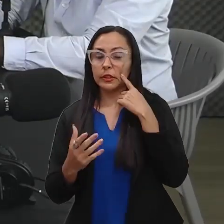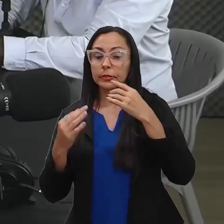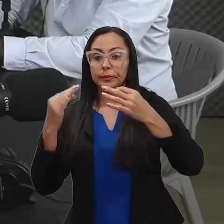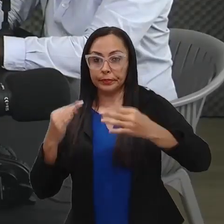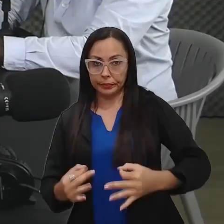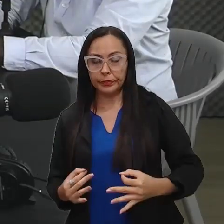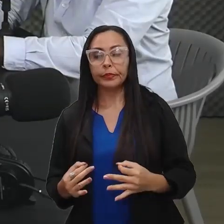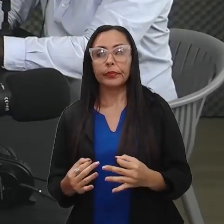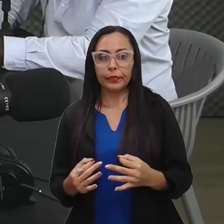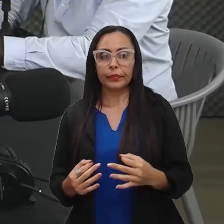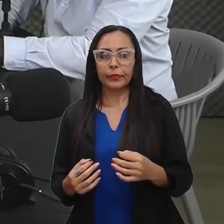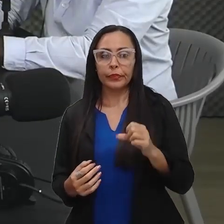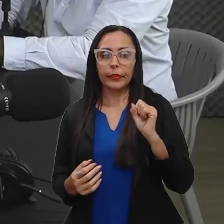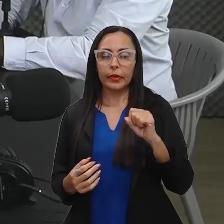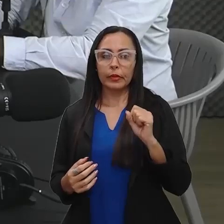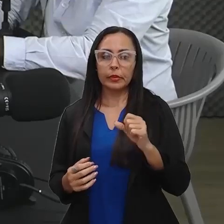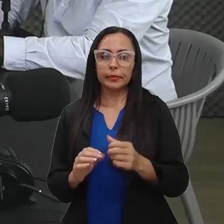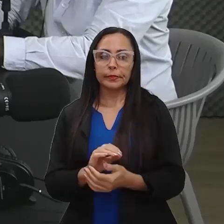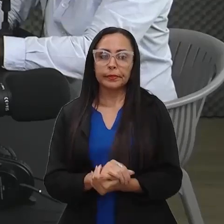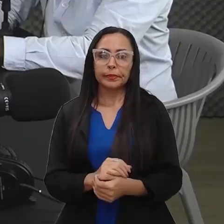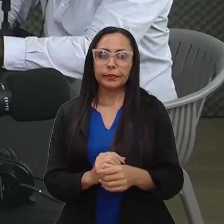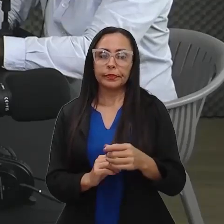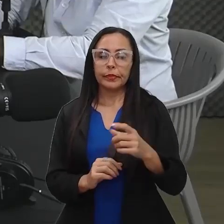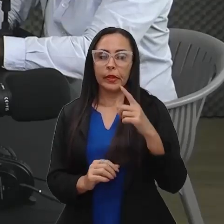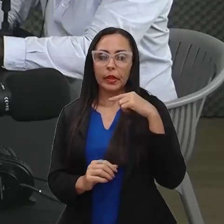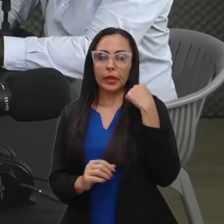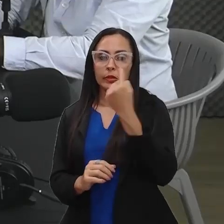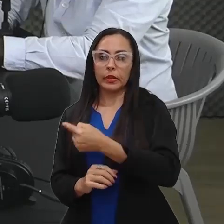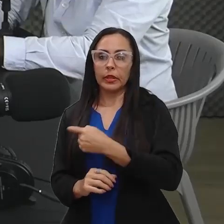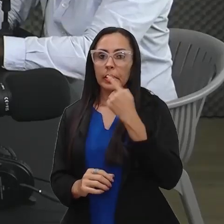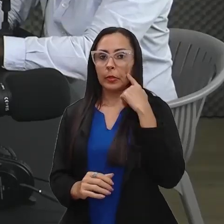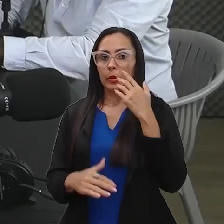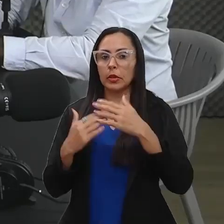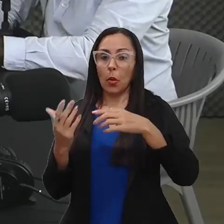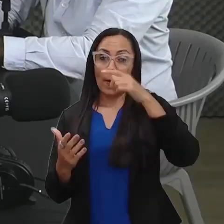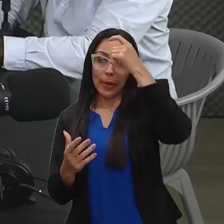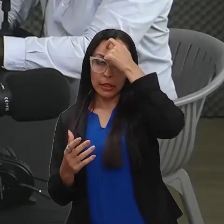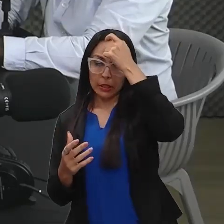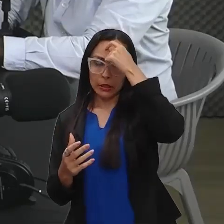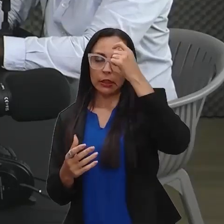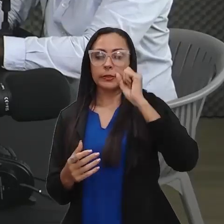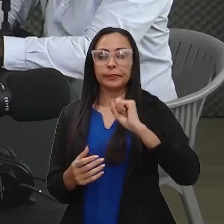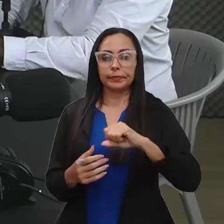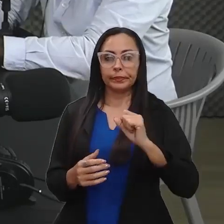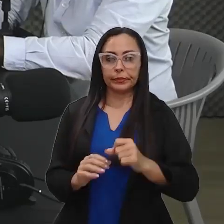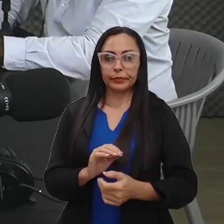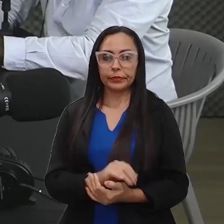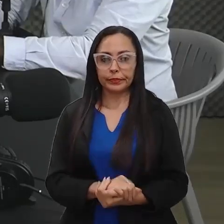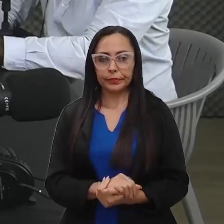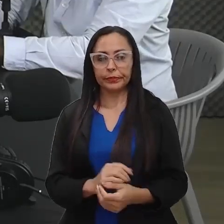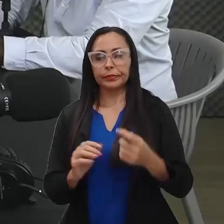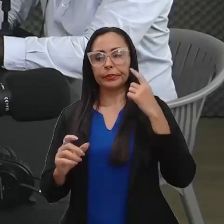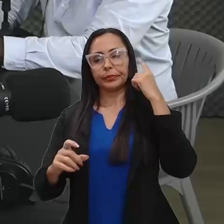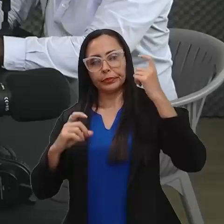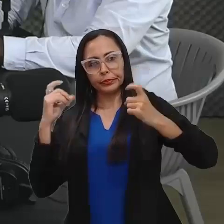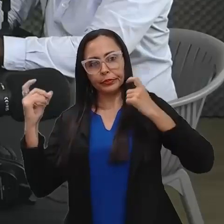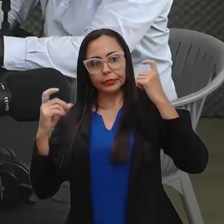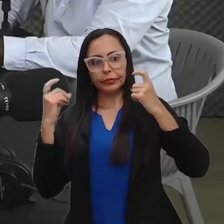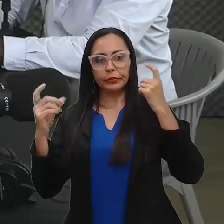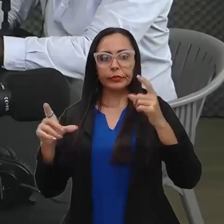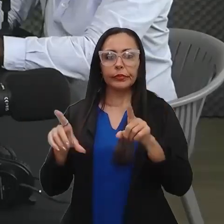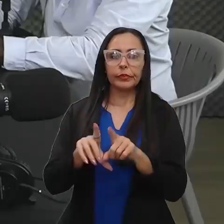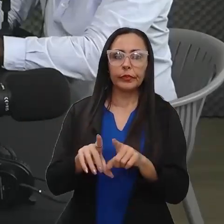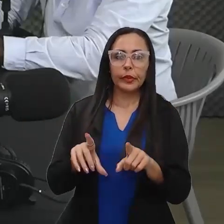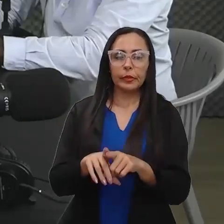no sentido de que a gente, ao reproduzir uma mentalidade conservadora, mais preocupada, né, com